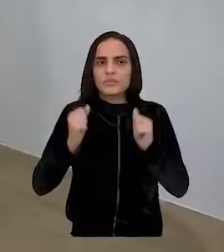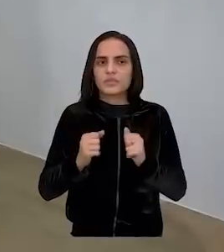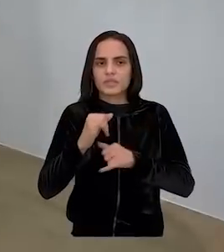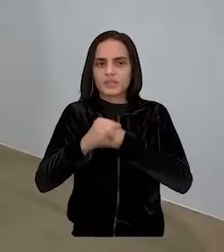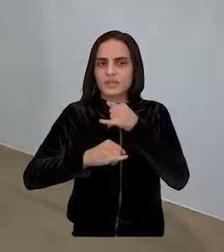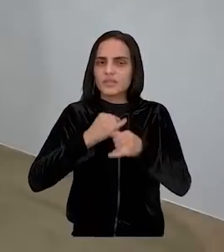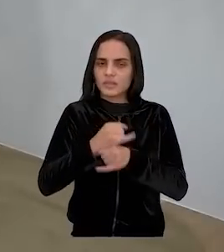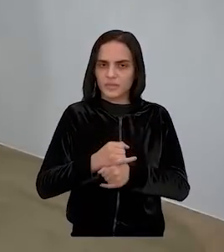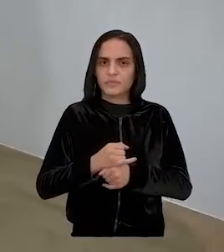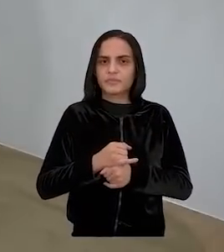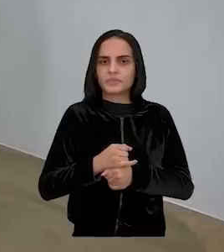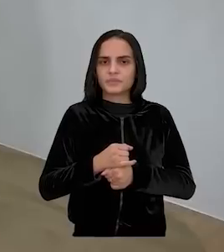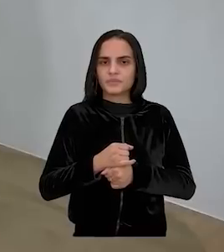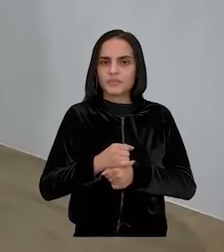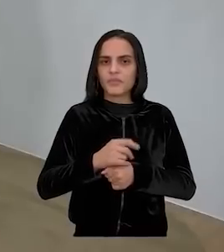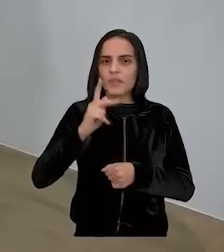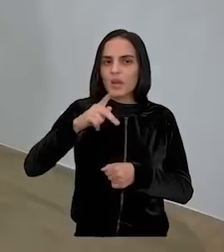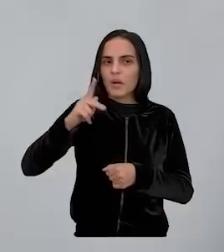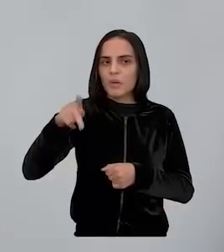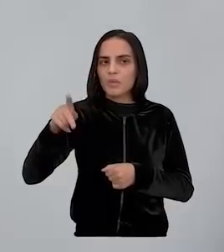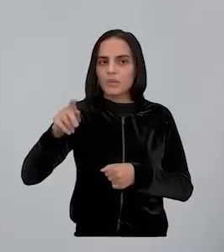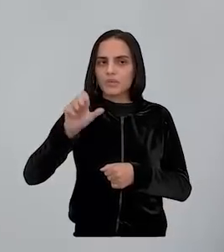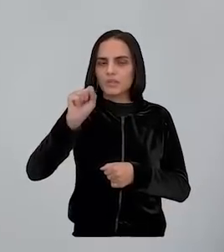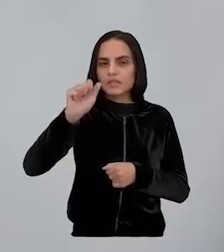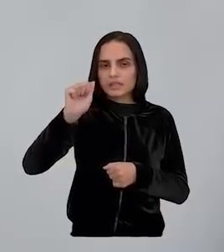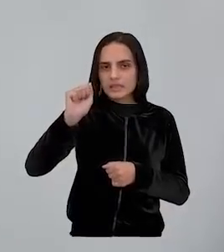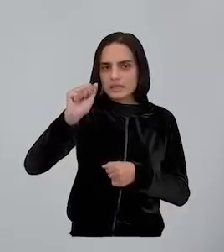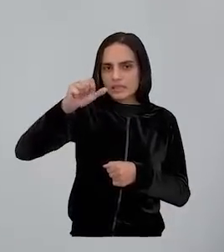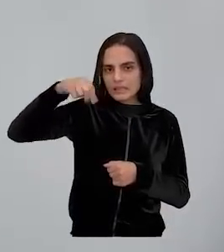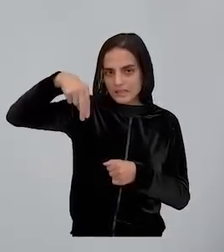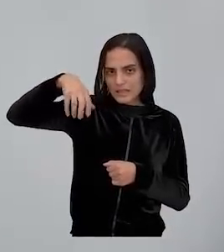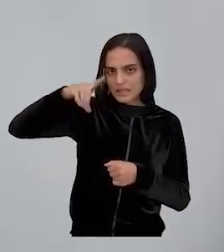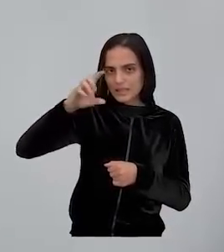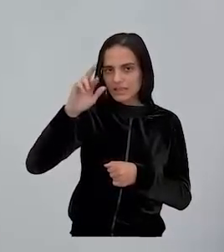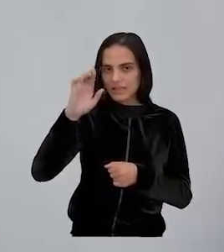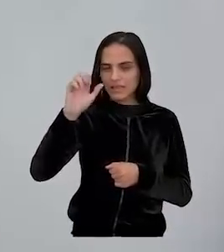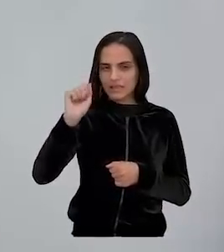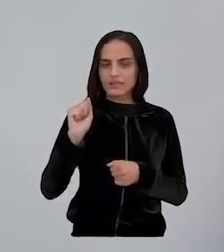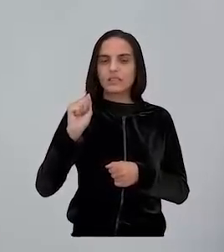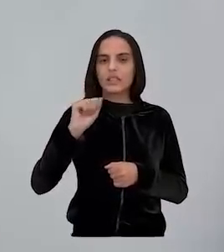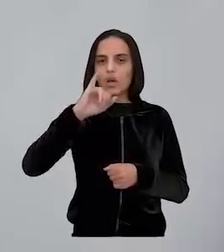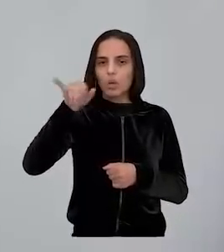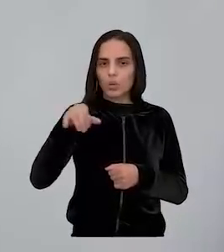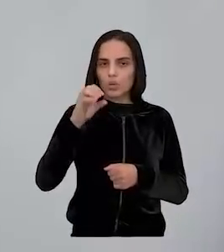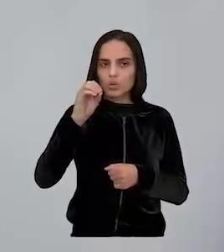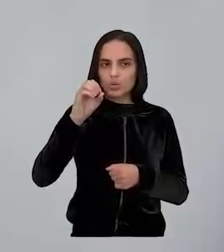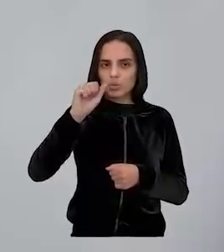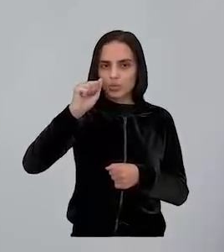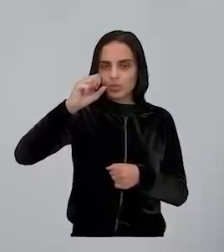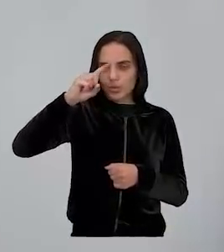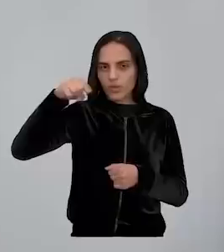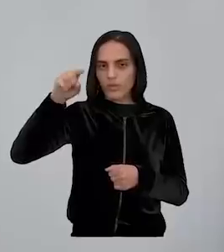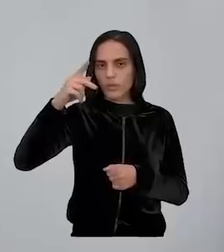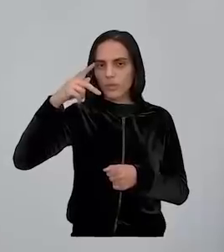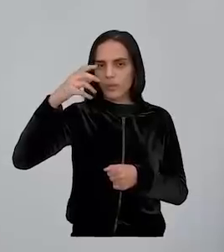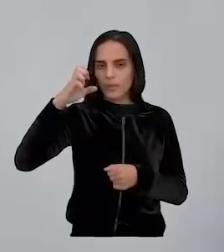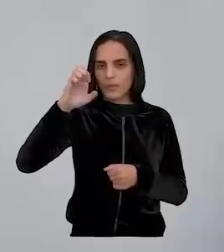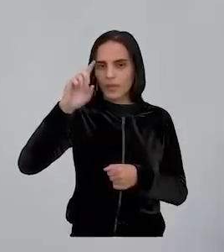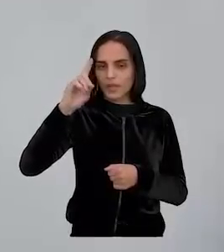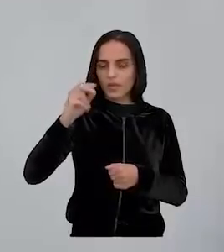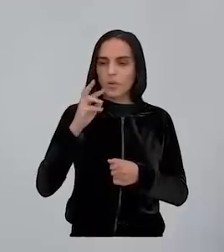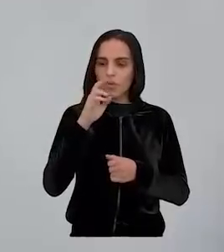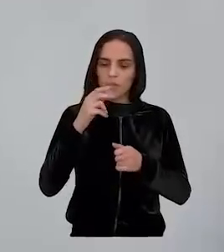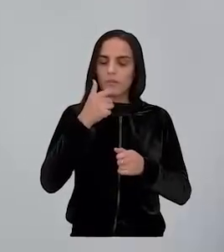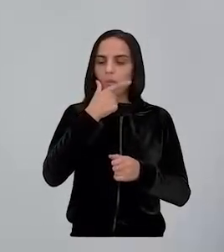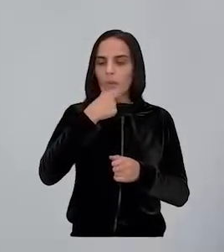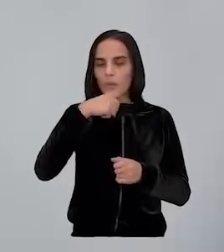Andreia? Tem a Pro Sandra colocou, João Pedro, acho que foi o João Pedro da Pro Sandra, os pais precisam estar de